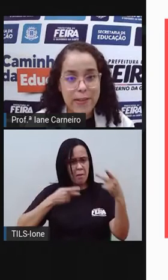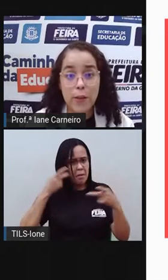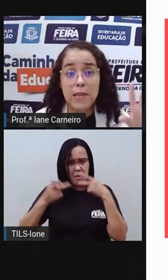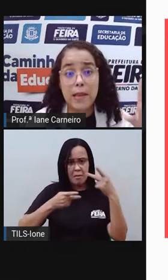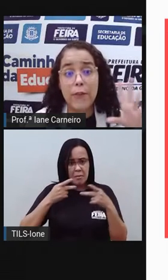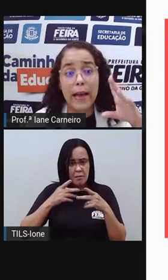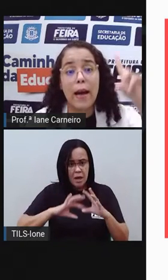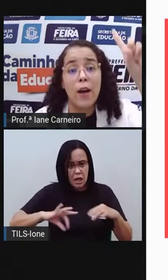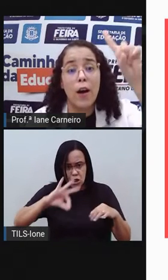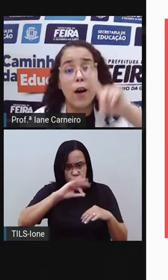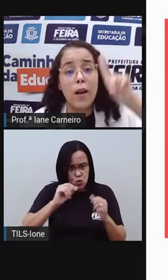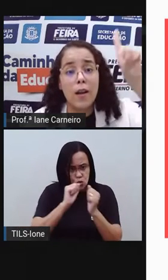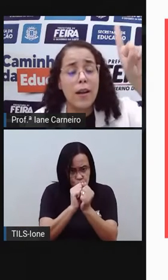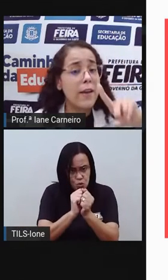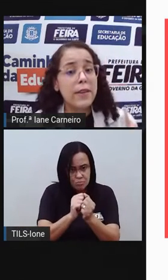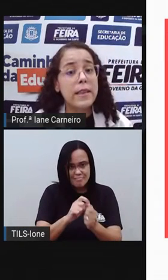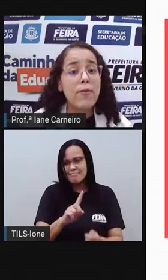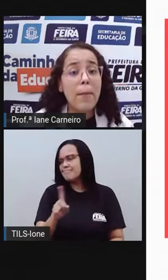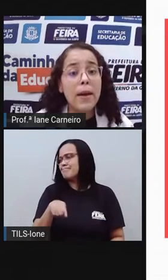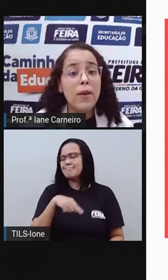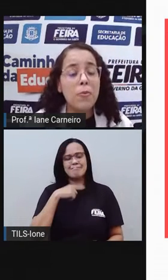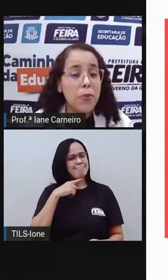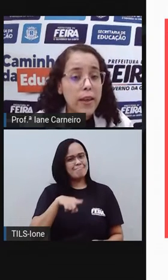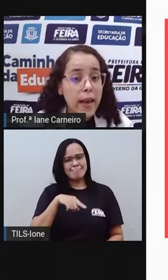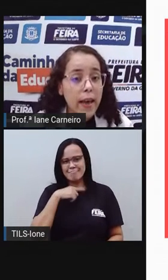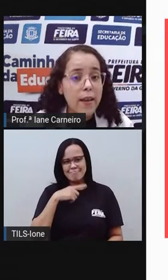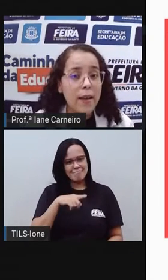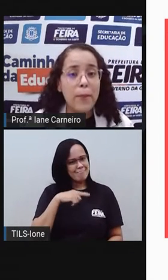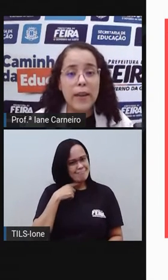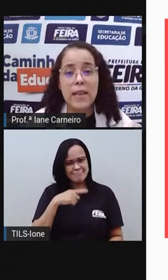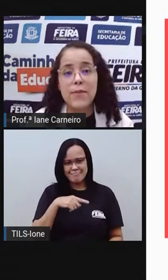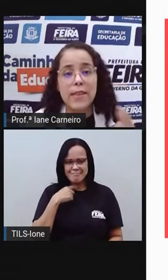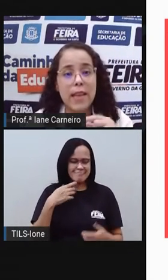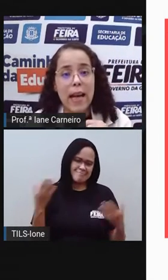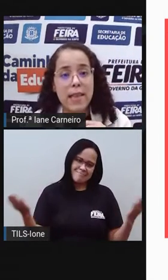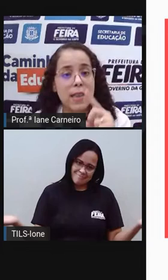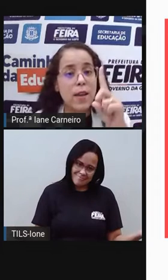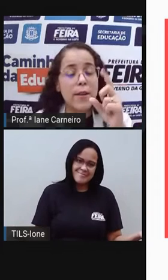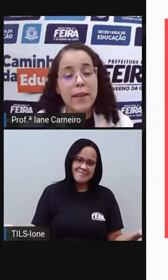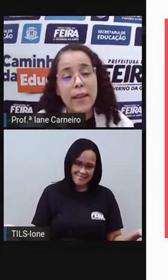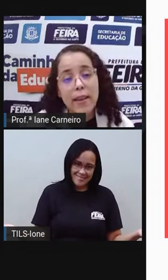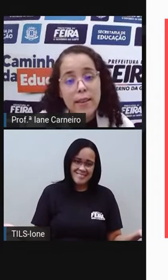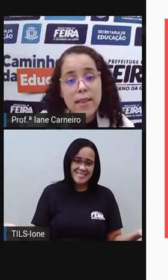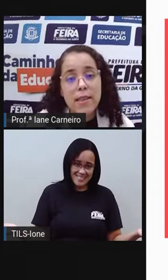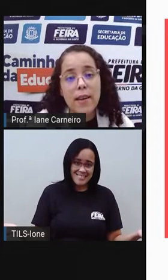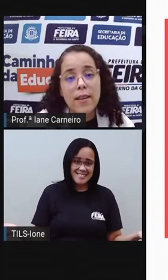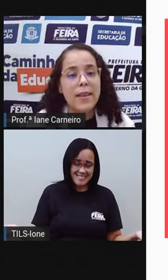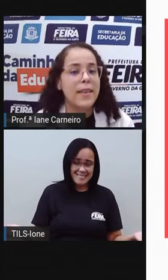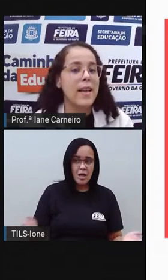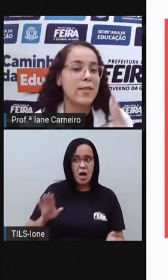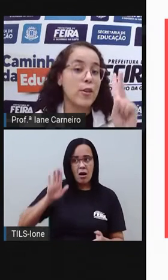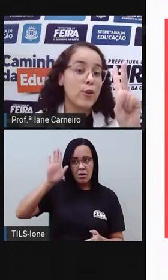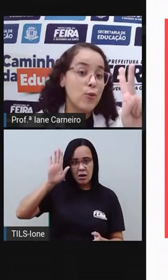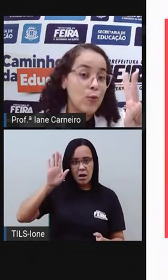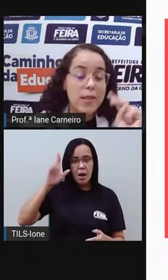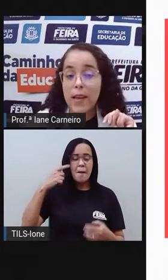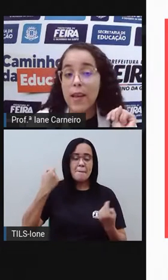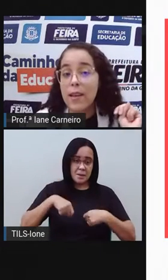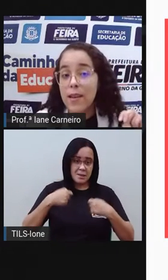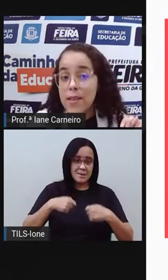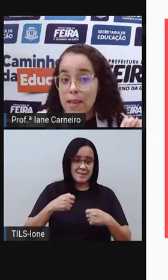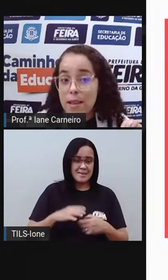casa, você não precisa ficar ó, levantando a mão. Por quê? Porque às vezes tem casa que só tem uma criança, né? Que só tem